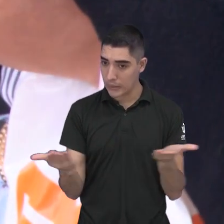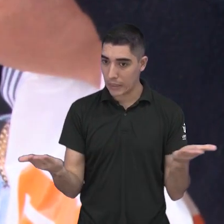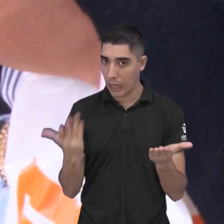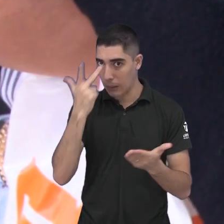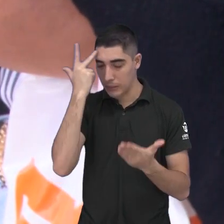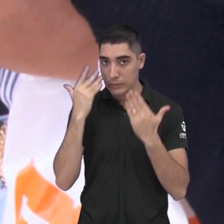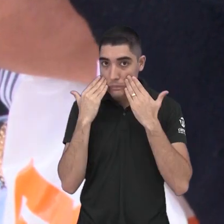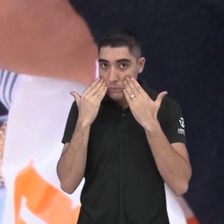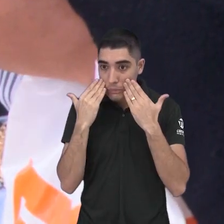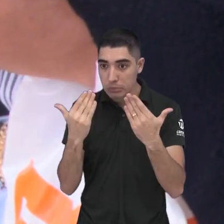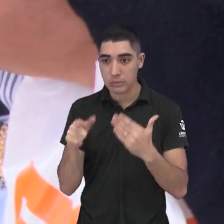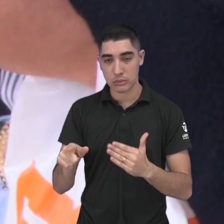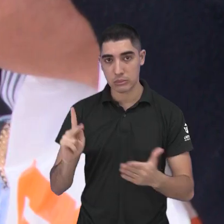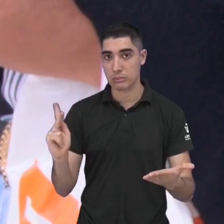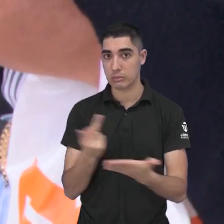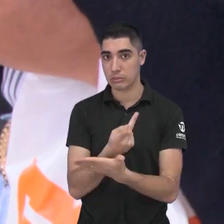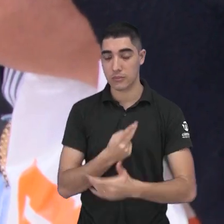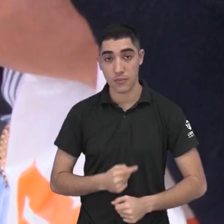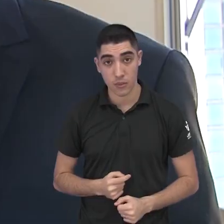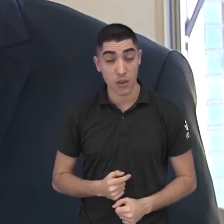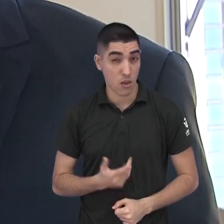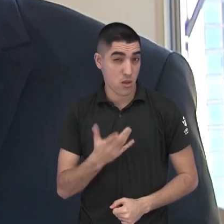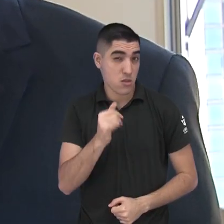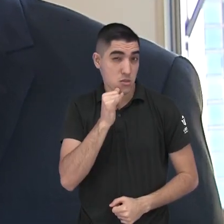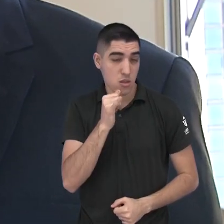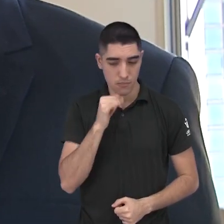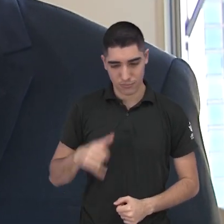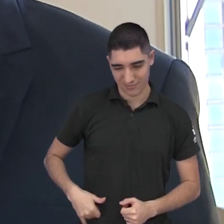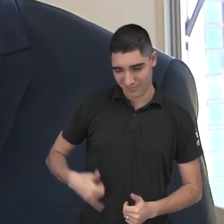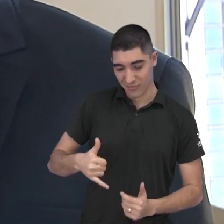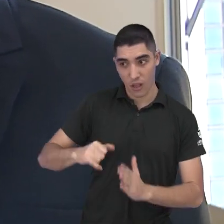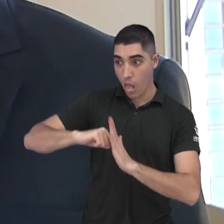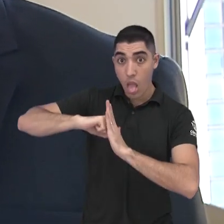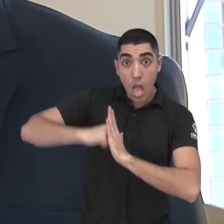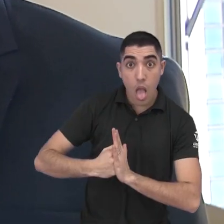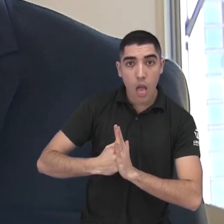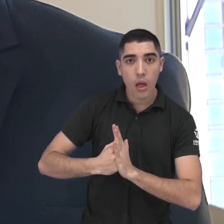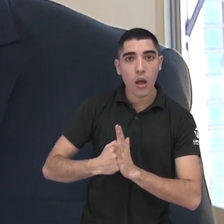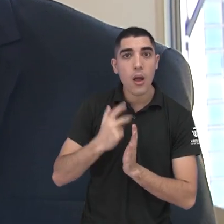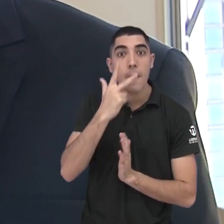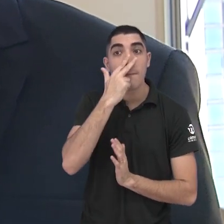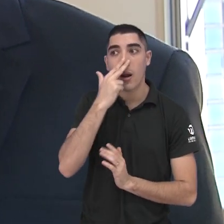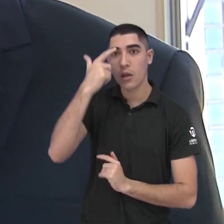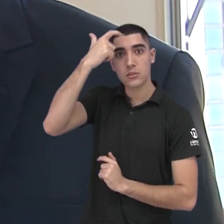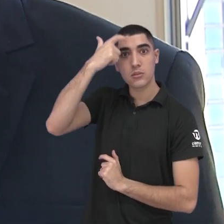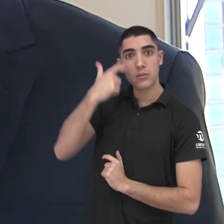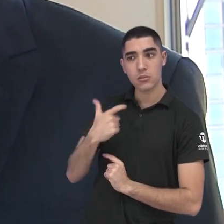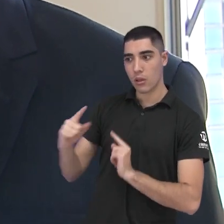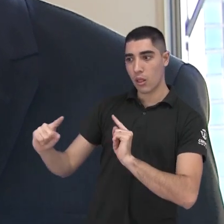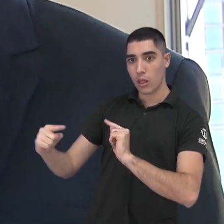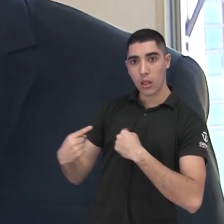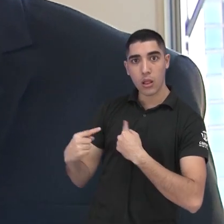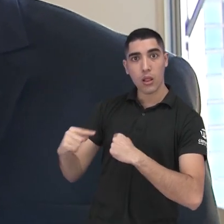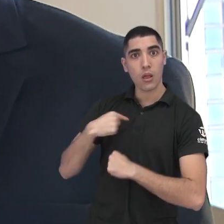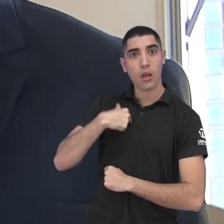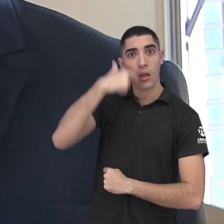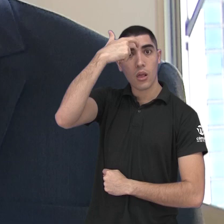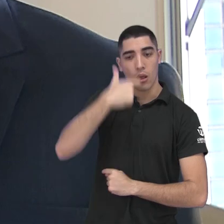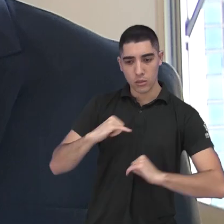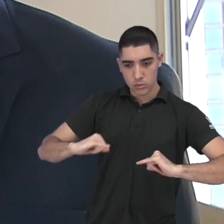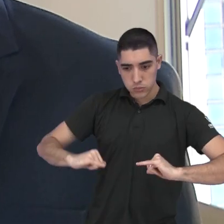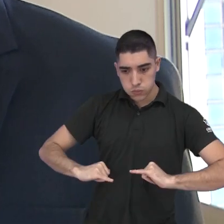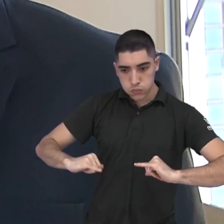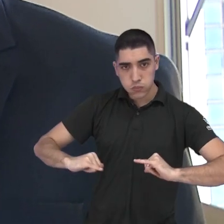resultados podem começar a aparecer em breve. Quando você bloqueia esse bem essencial, você está coagindo a pessoa, você está fazendo